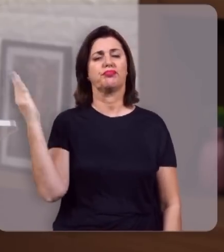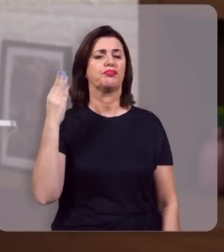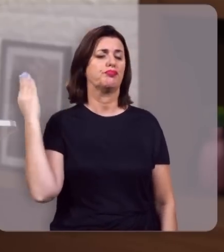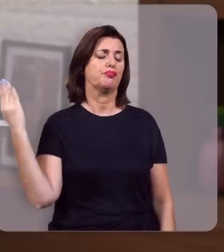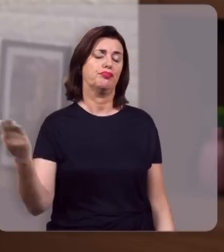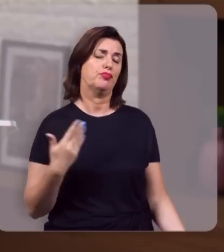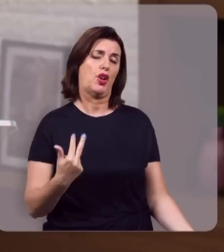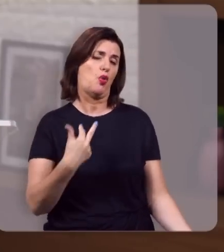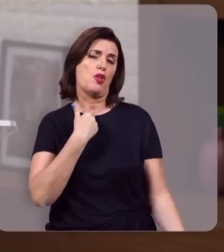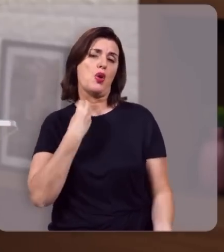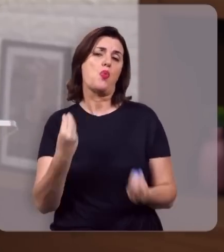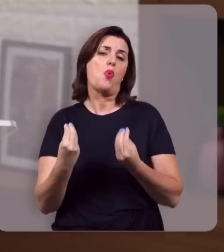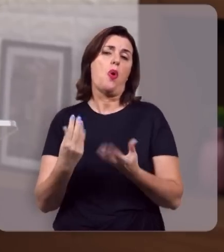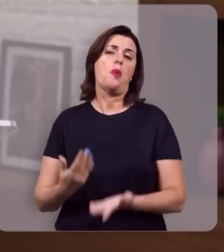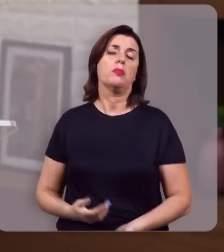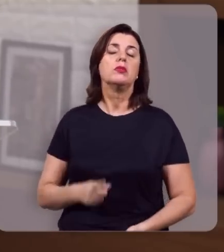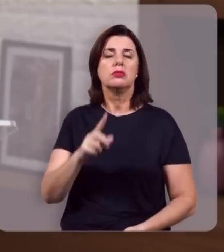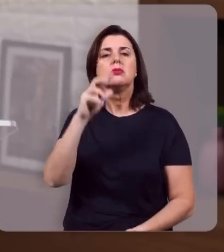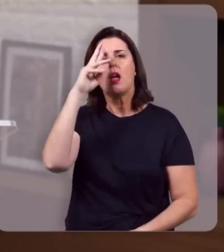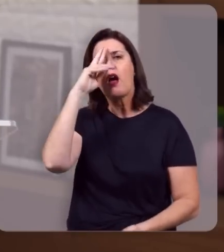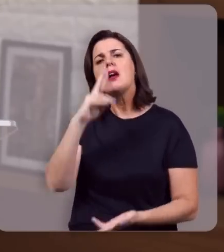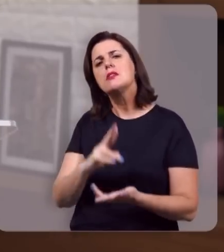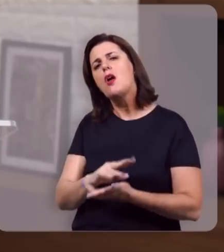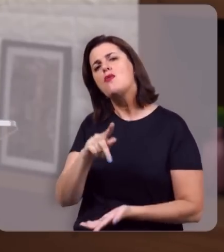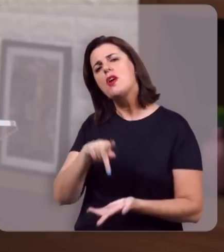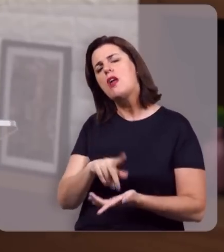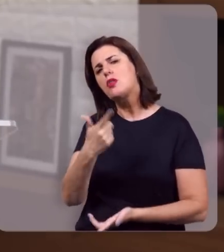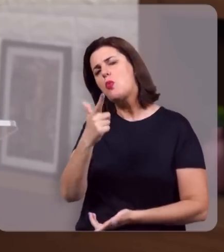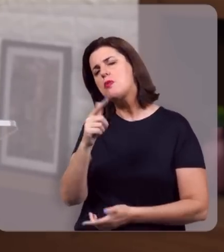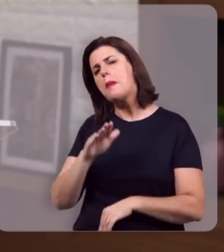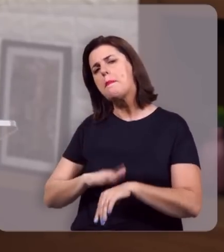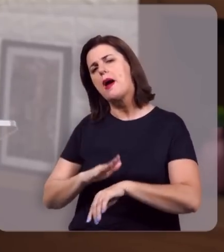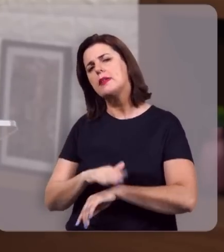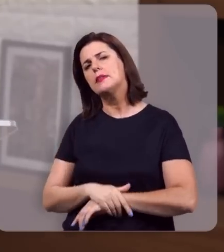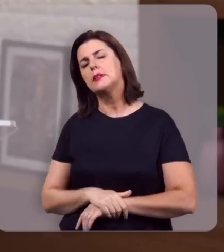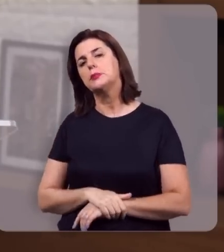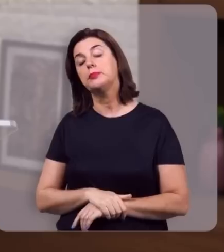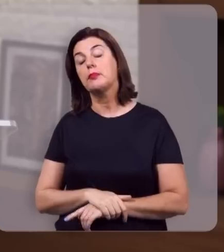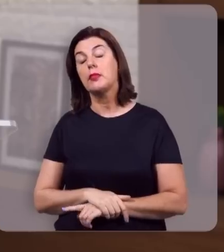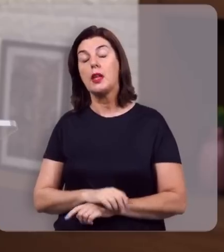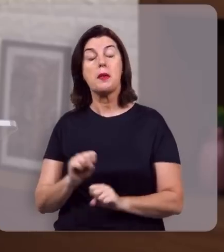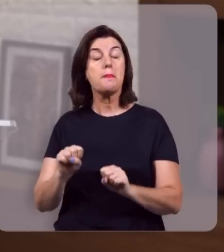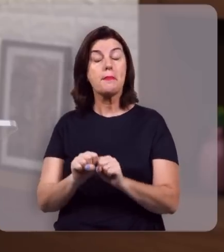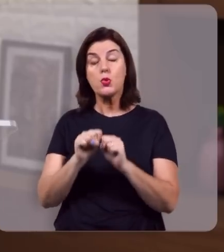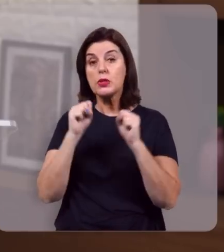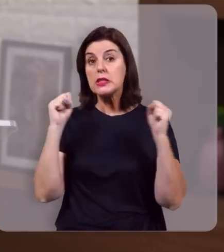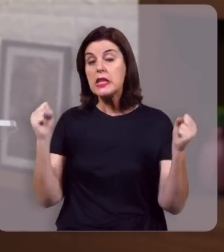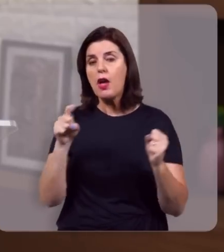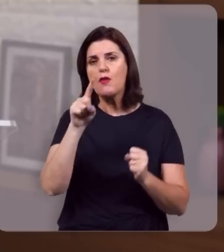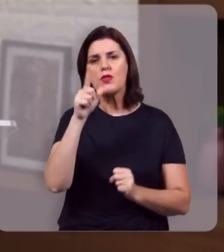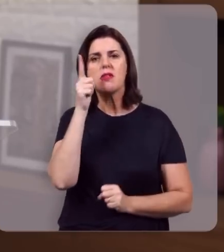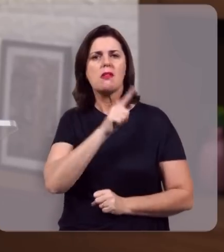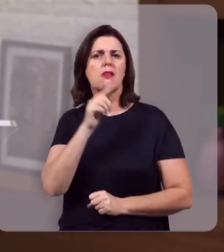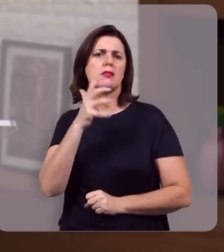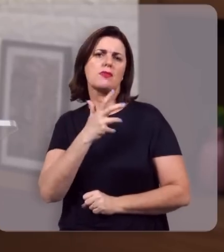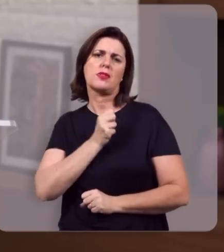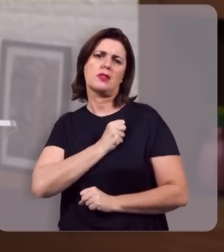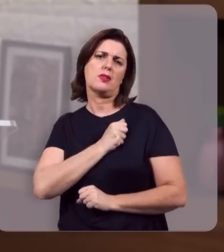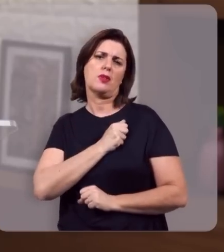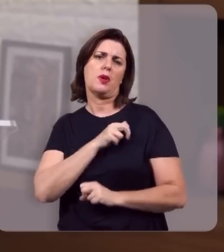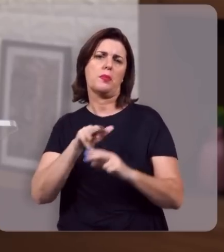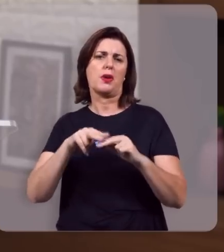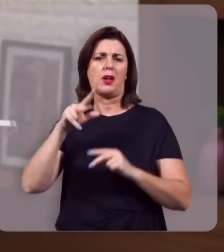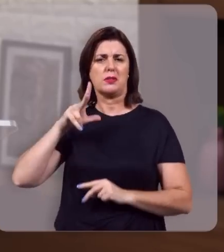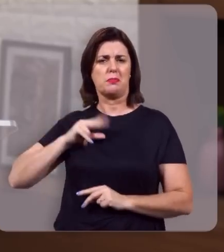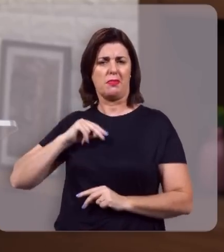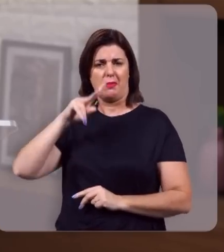saída para mim. Você tem razão, não tem mesmo não. É impossível que você seja salvo pelos